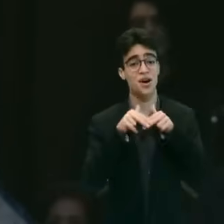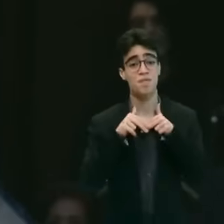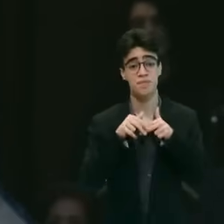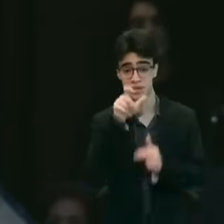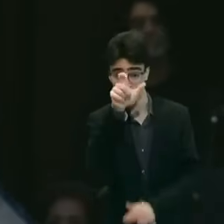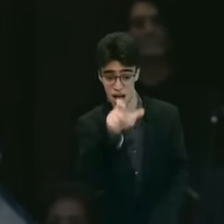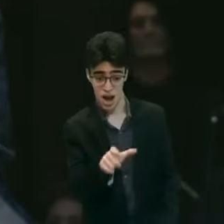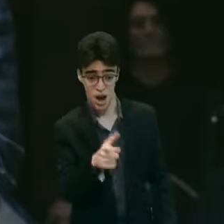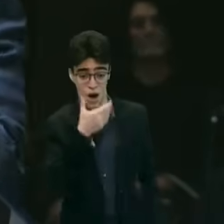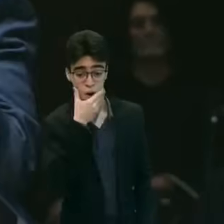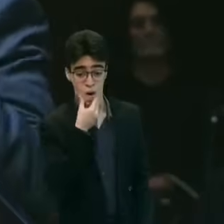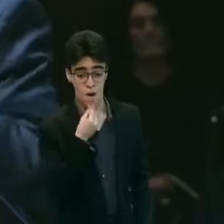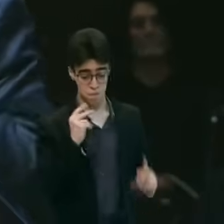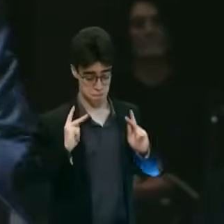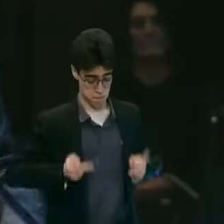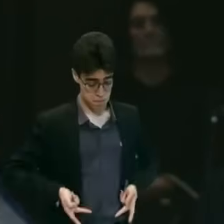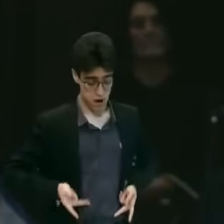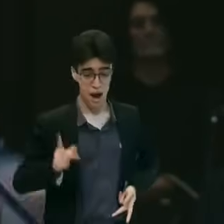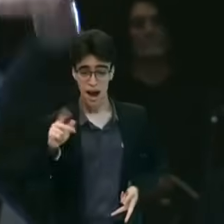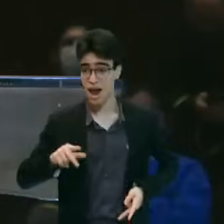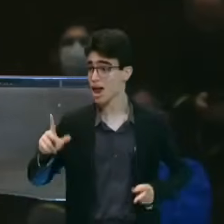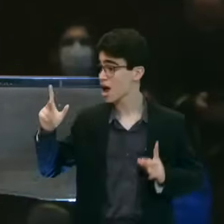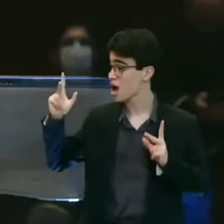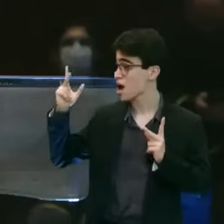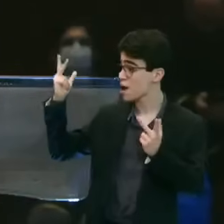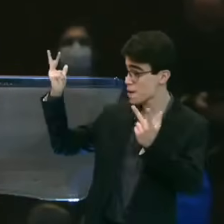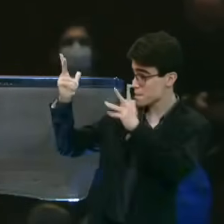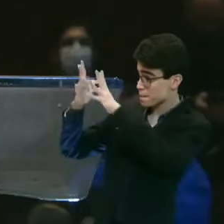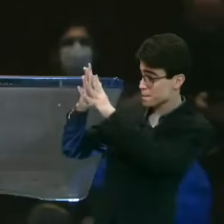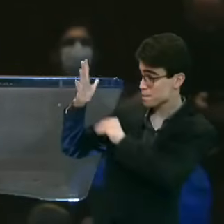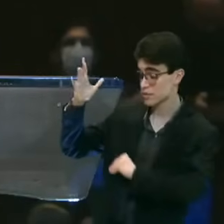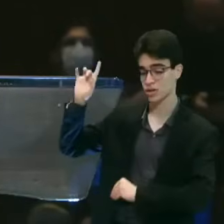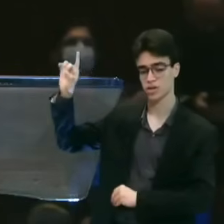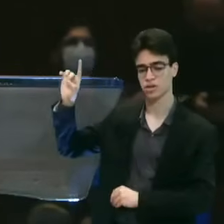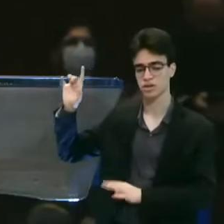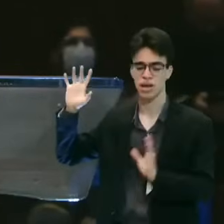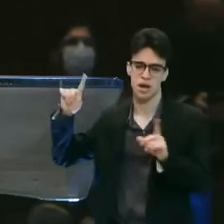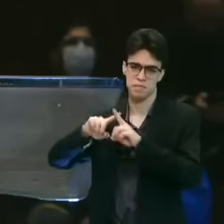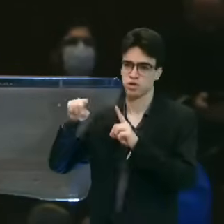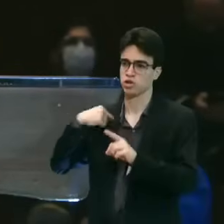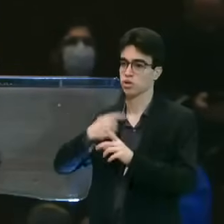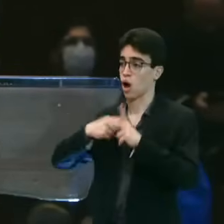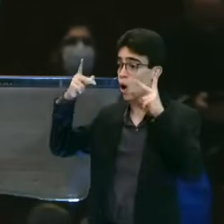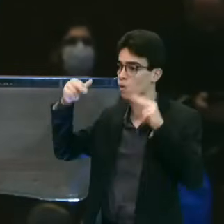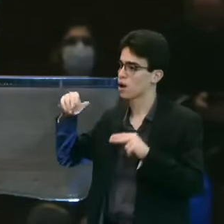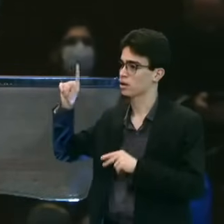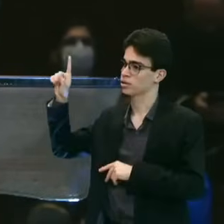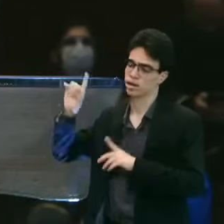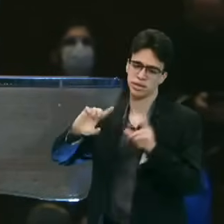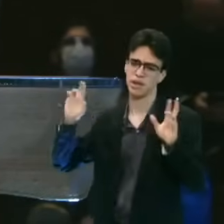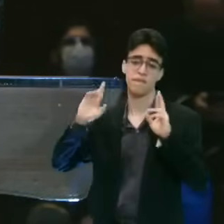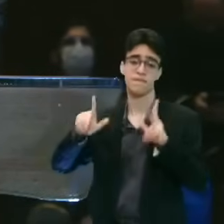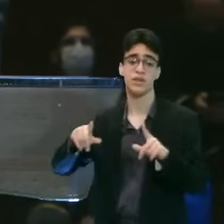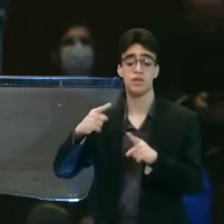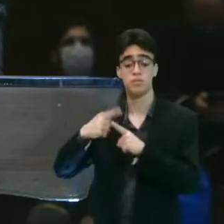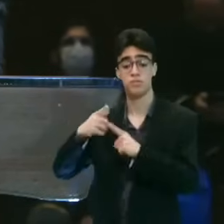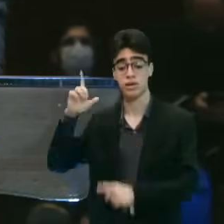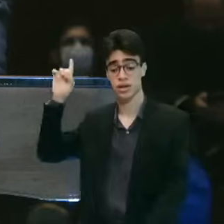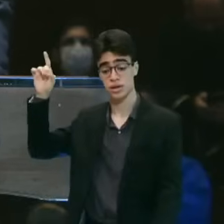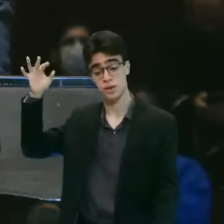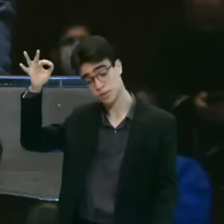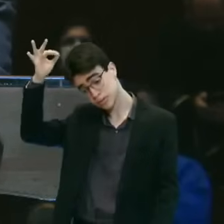imagem e semelhança de Deus, não porque a gente seja parecido com Deus, porque Deus é espírito, mas porque Deus soprou o